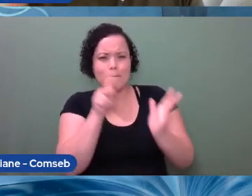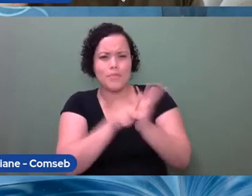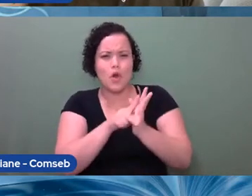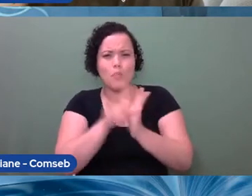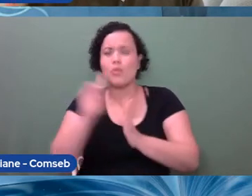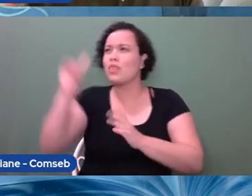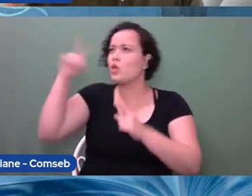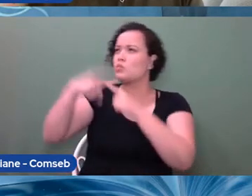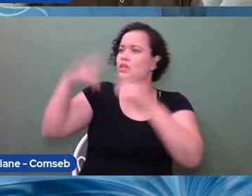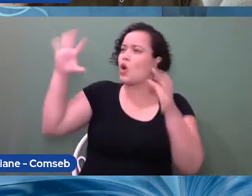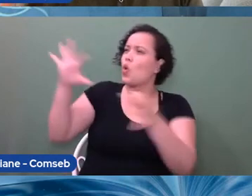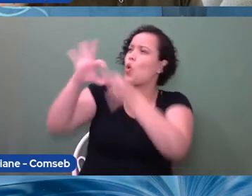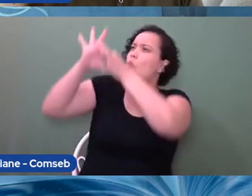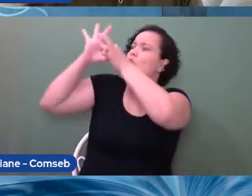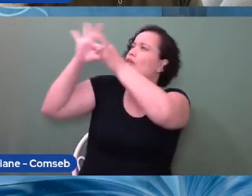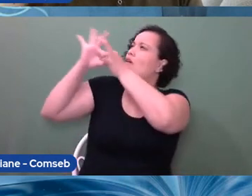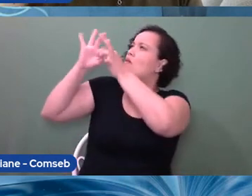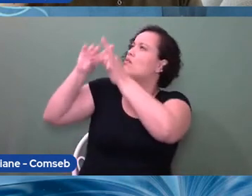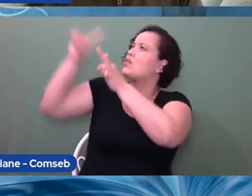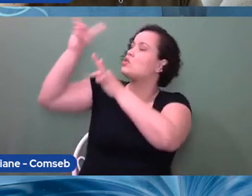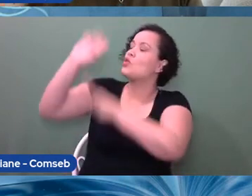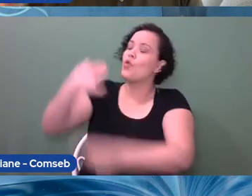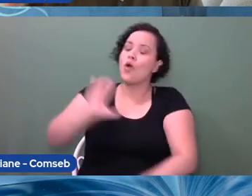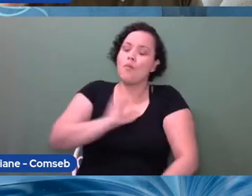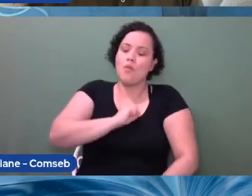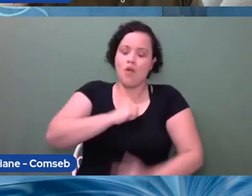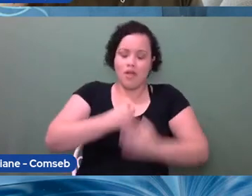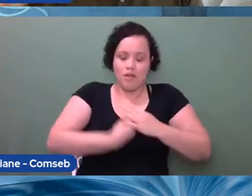Deus, amor é que floresce em